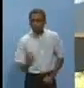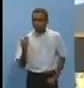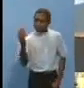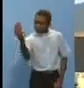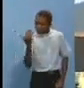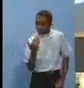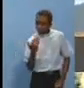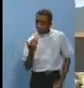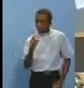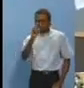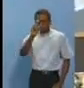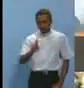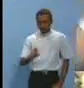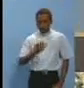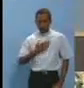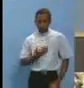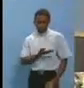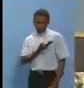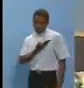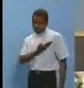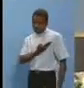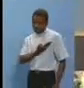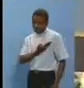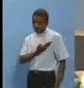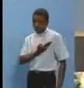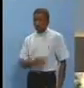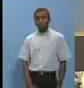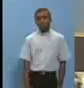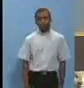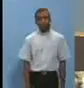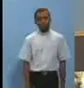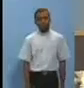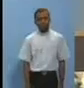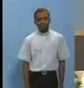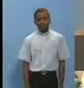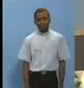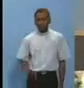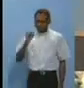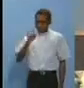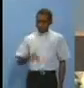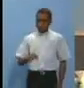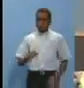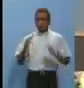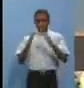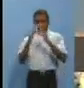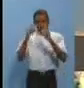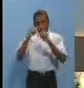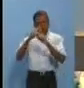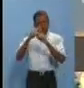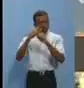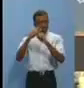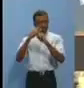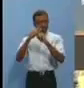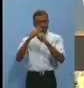do cristianismo. Para eu chegar a Deus, eu estou aqui embaixo. Para eu chegar a Deus lá em cima,